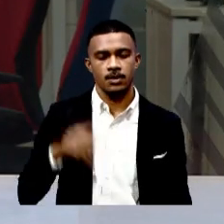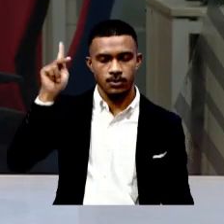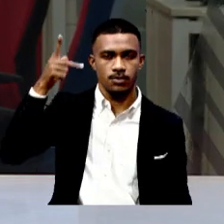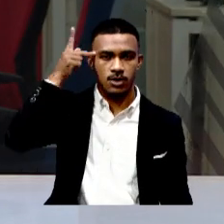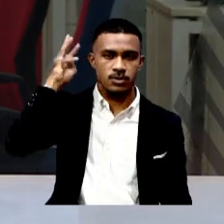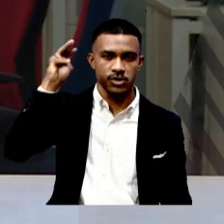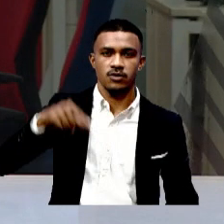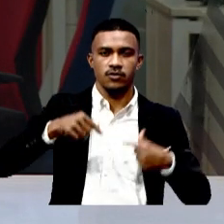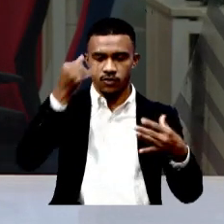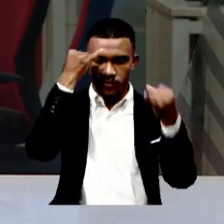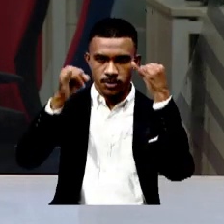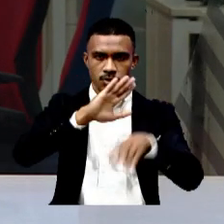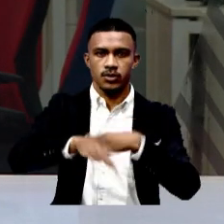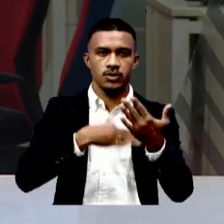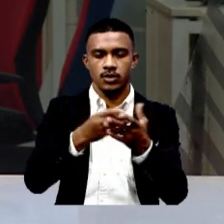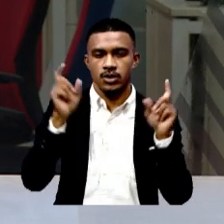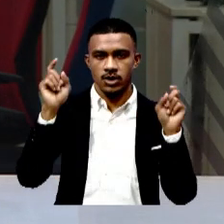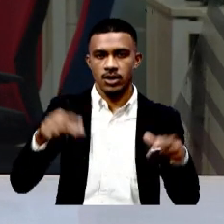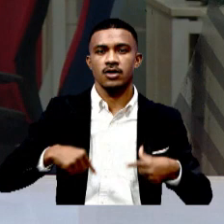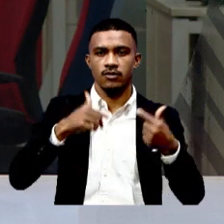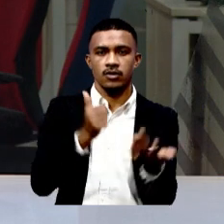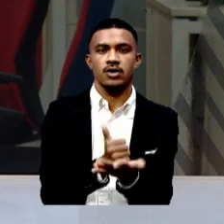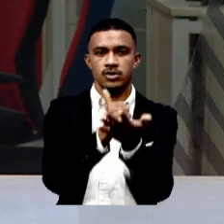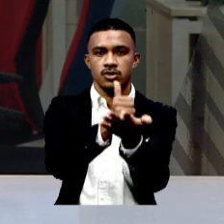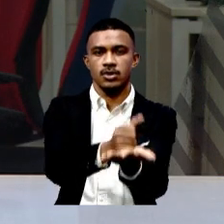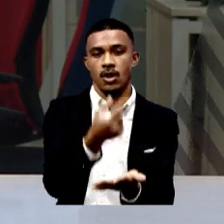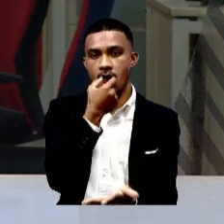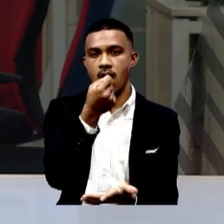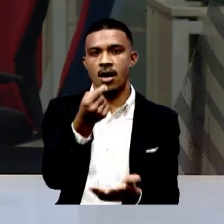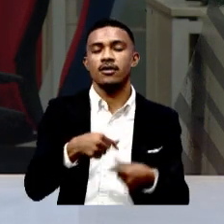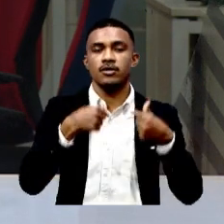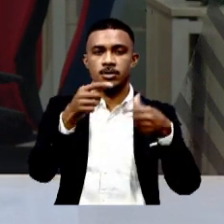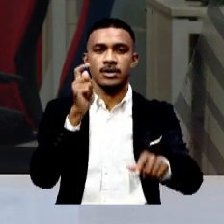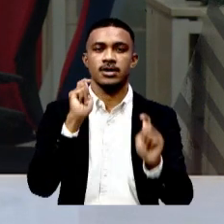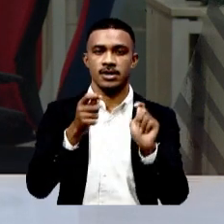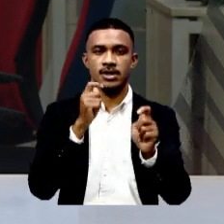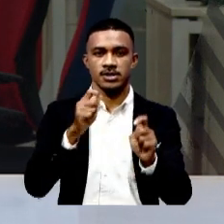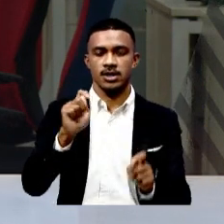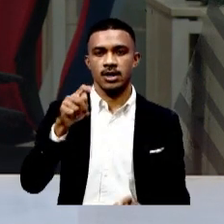Primeiro-Ministro apela para Sidadaun Hotu tem que contribuir para o kaben, tasak, hodi, teste, tuberculose.